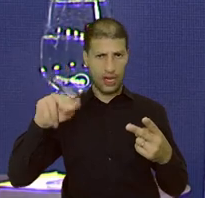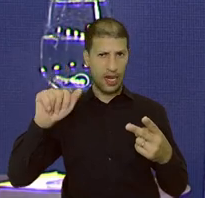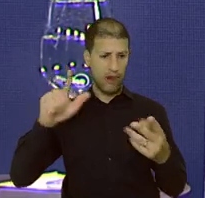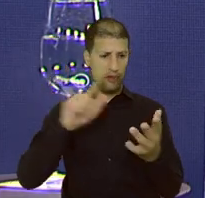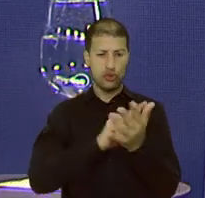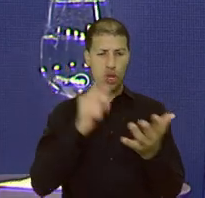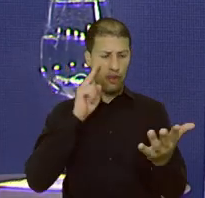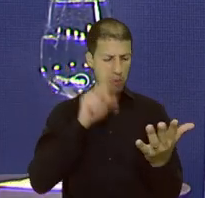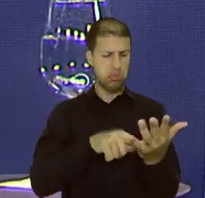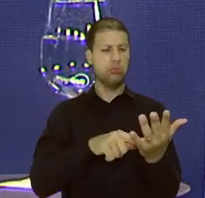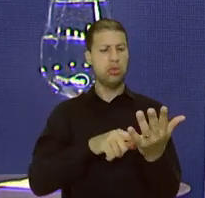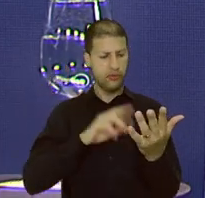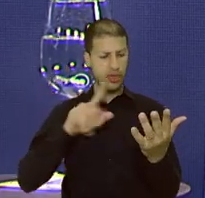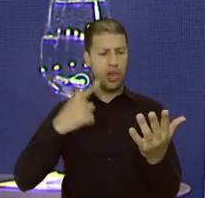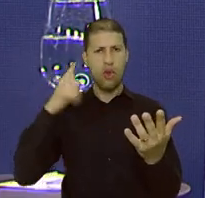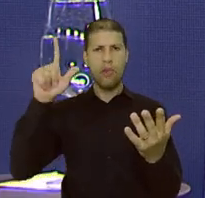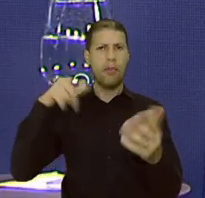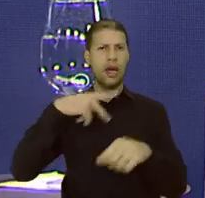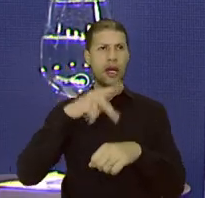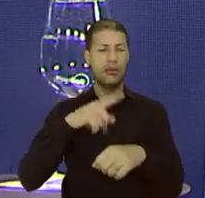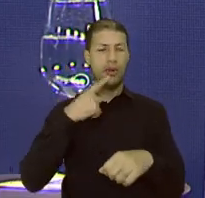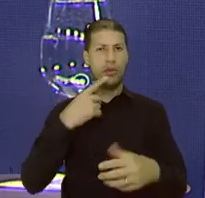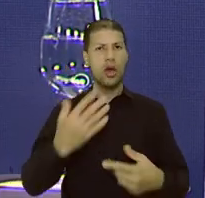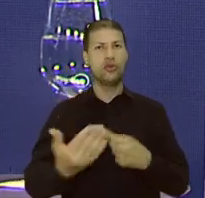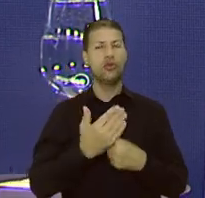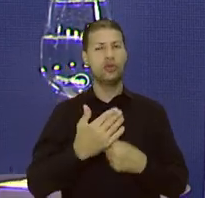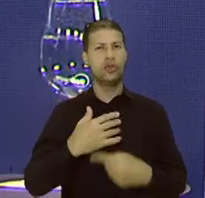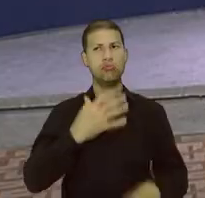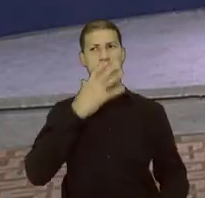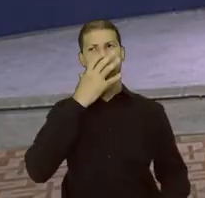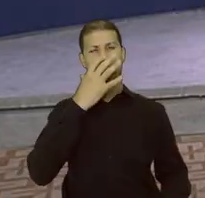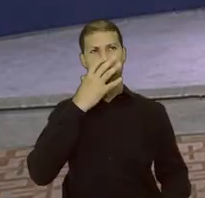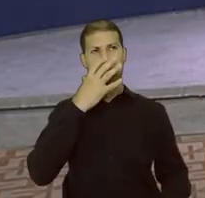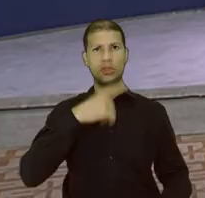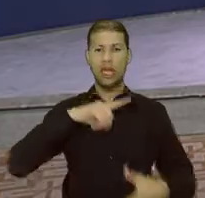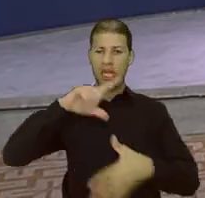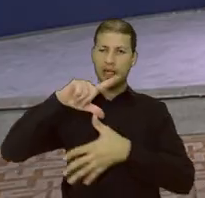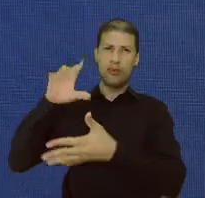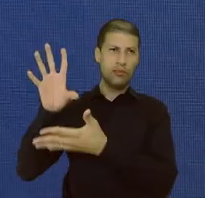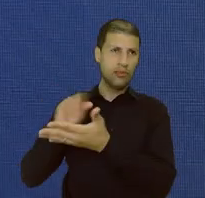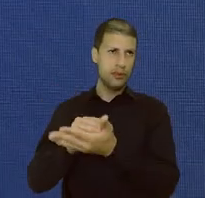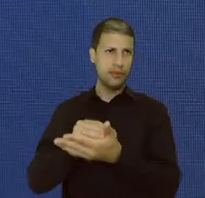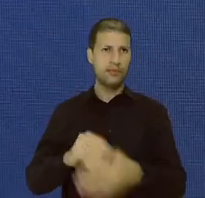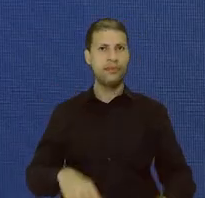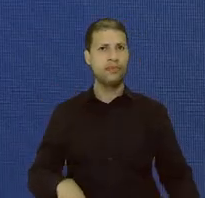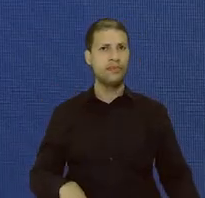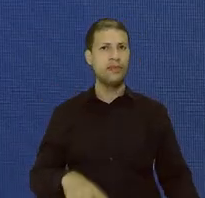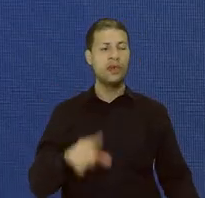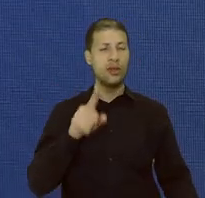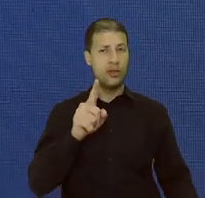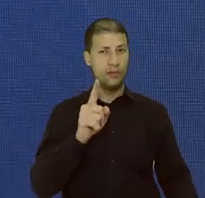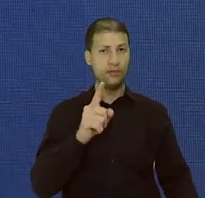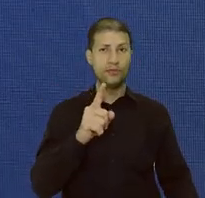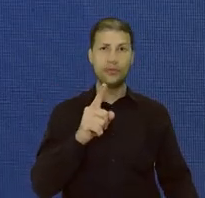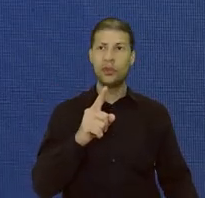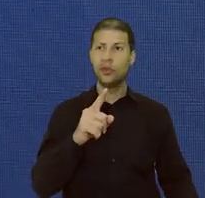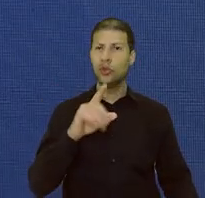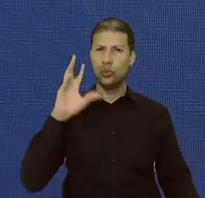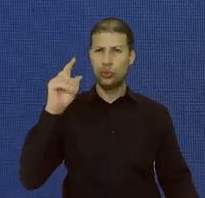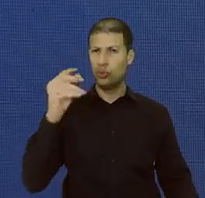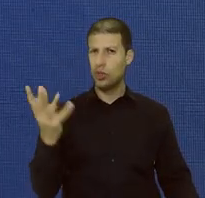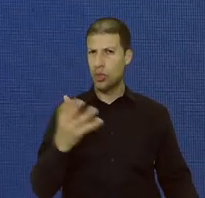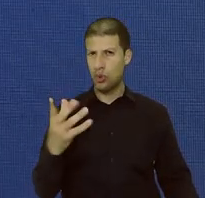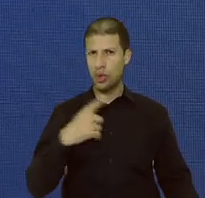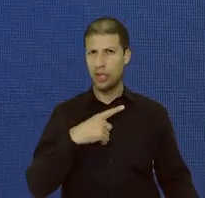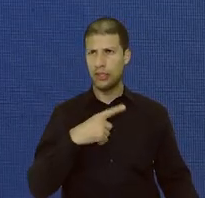intelectualmente mas que Talvez possa servir de inspiração para os mercados latinos acho que se uma das coisas que todo mundo até nesse momento aí que a